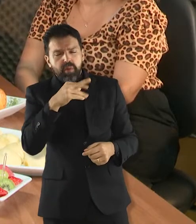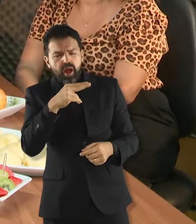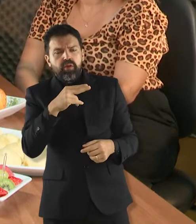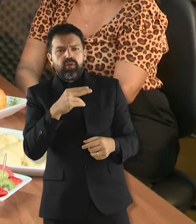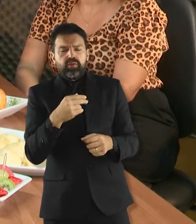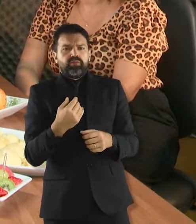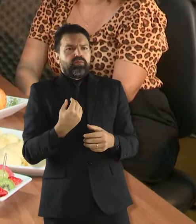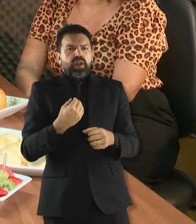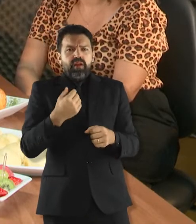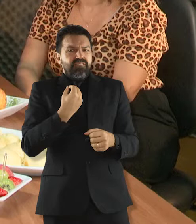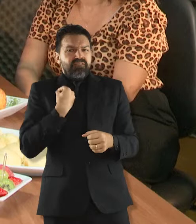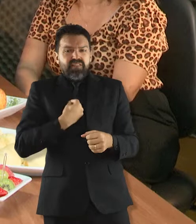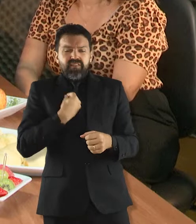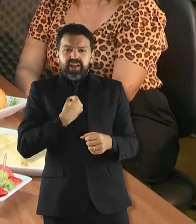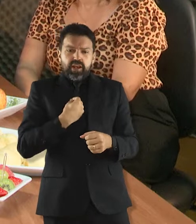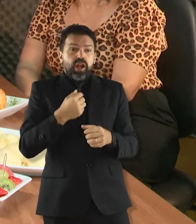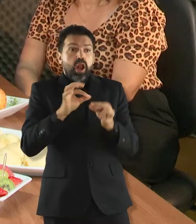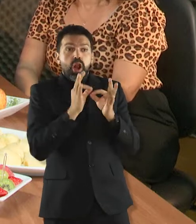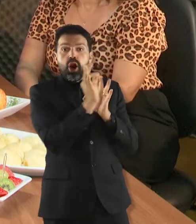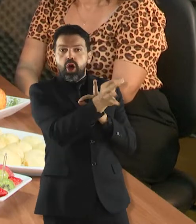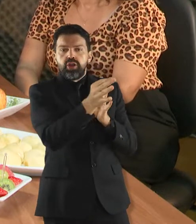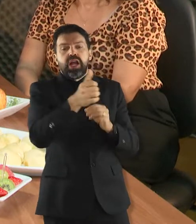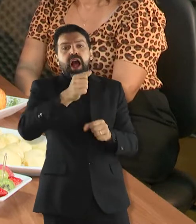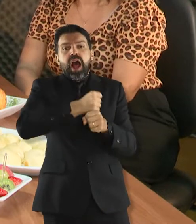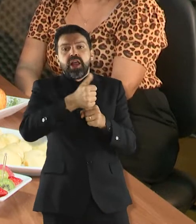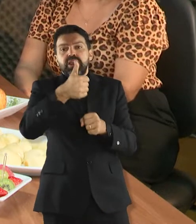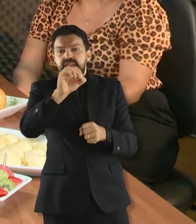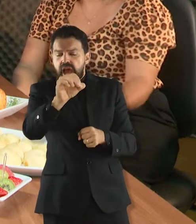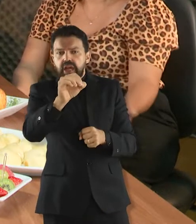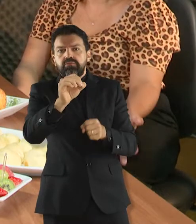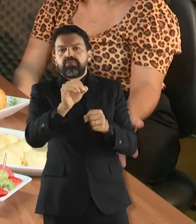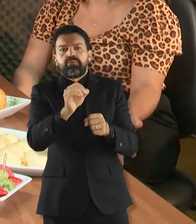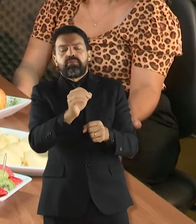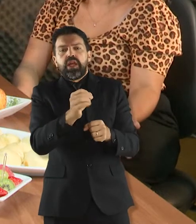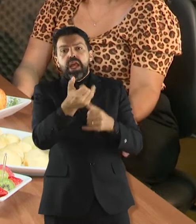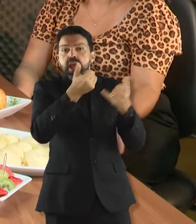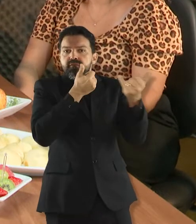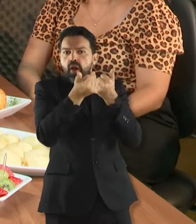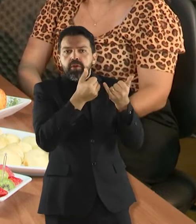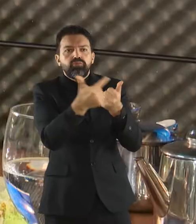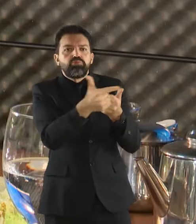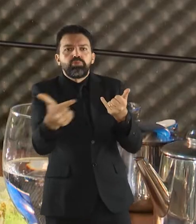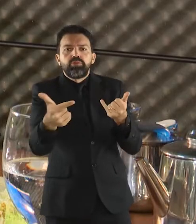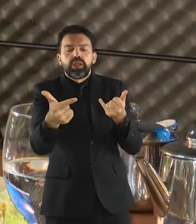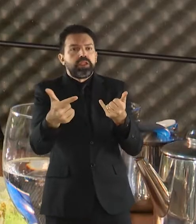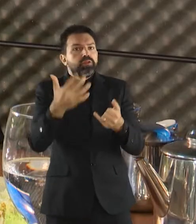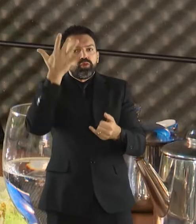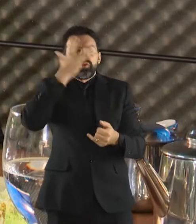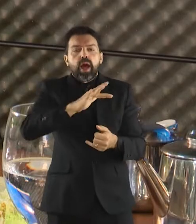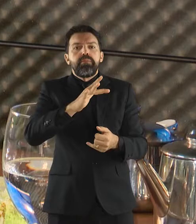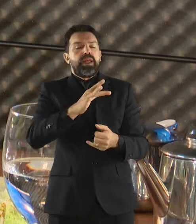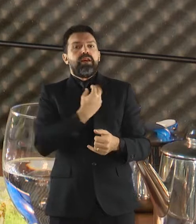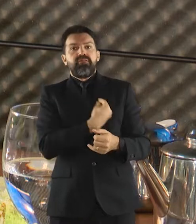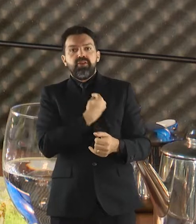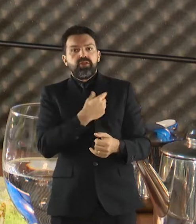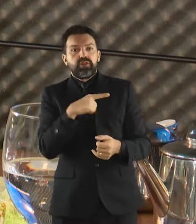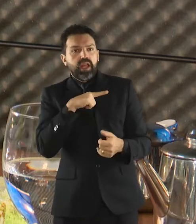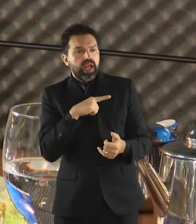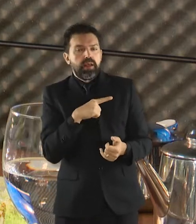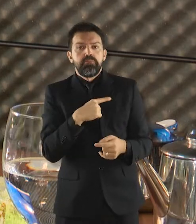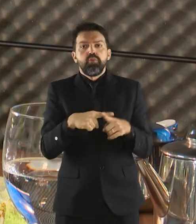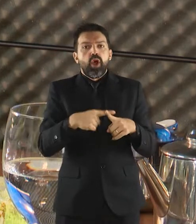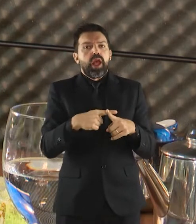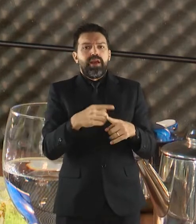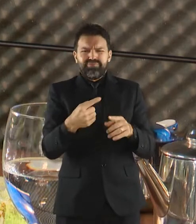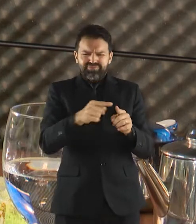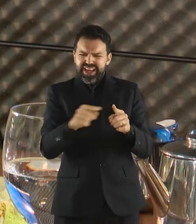No mundo, né? Nossa. E a minha mãe chorava todas as noites. Morto. Ninguém sabia se estava vivo ou se Não, estava e a morto. época não tinha tanto acesso à informação. Não tinha,